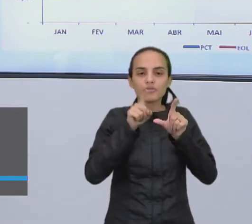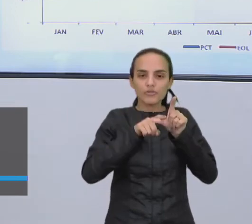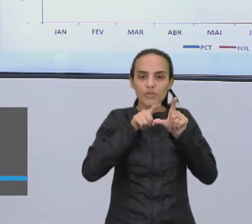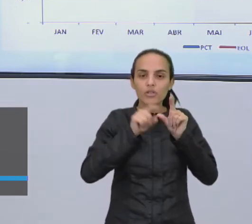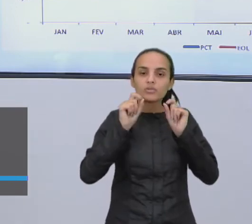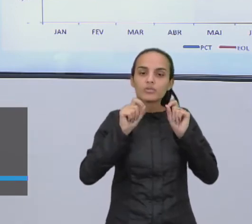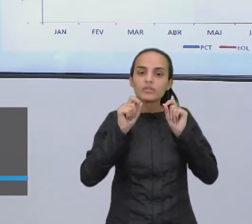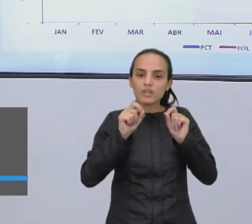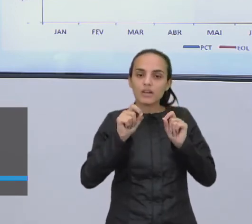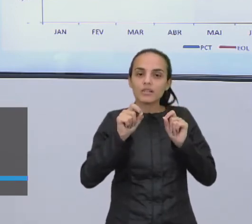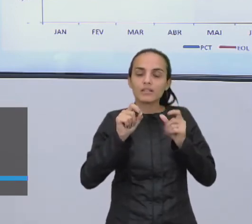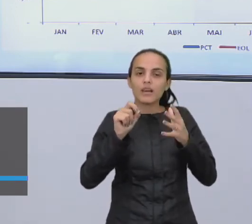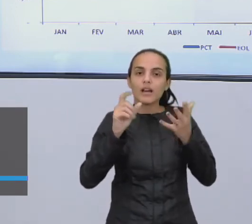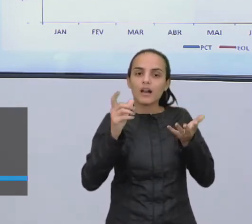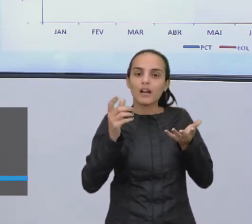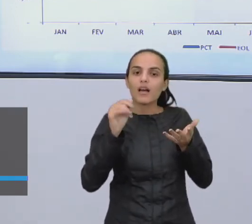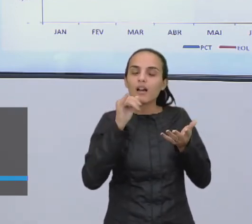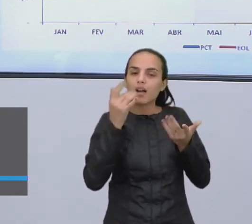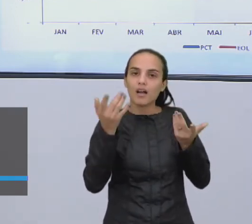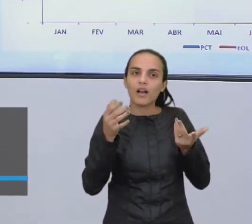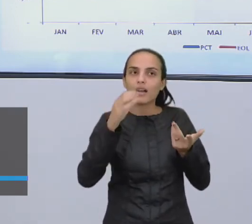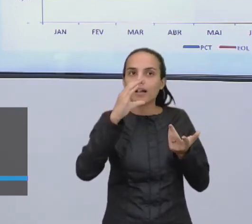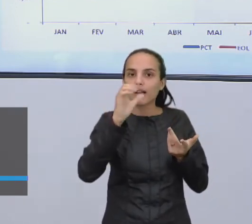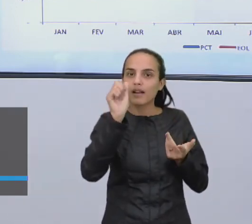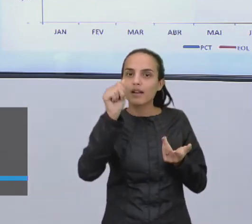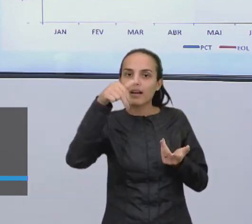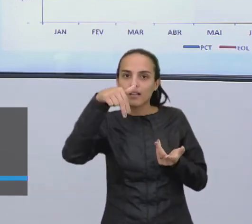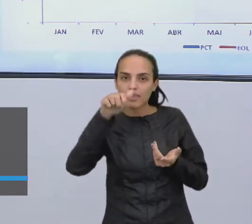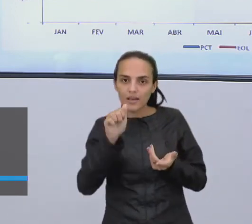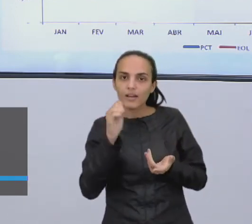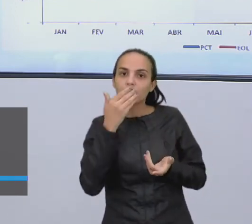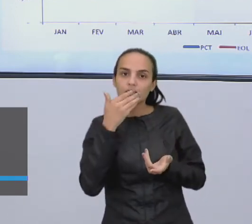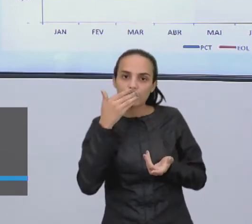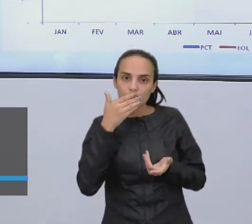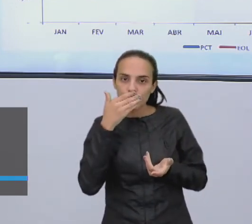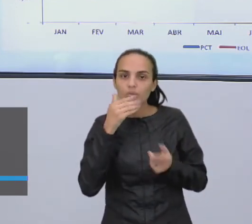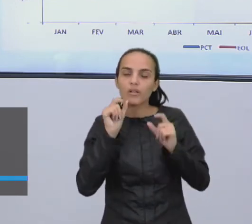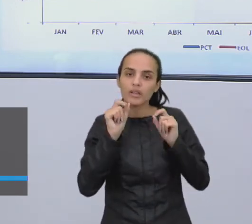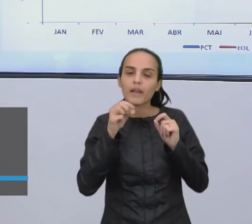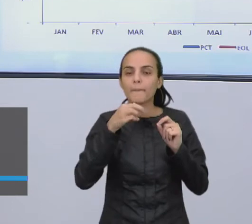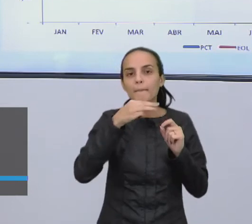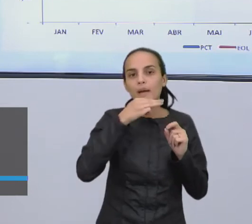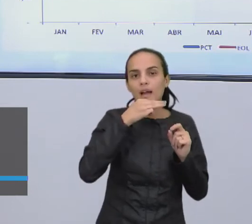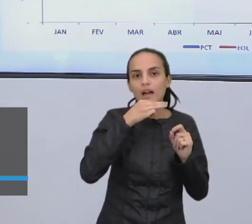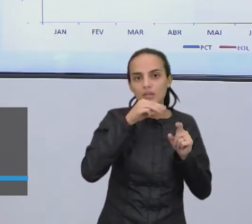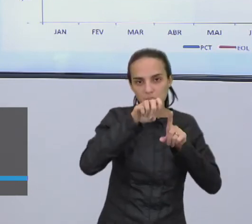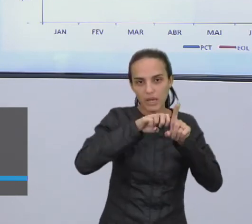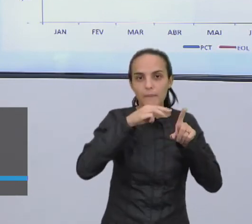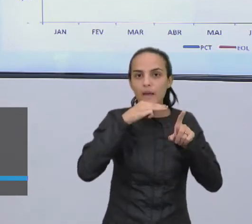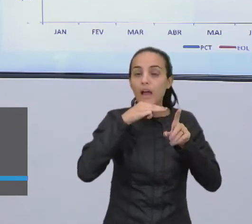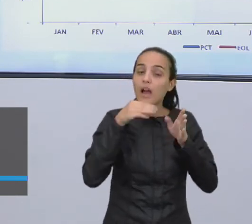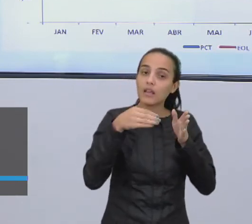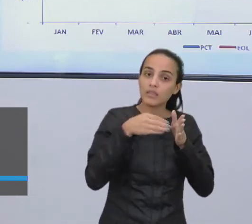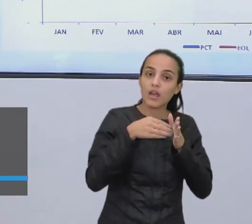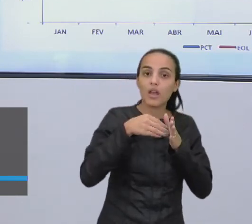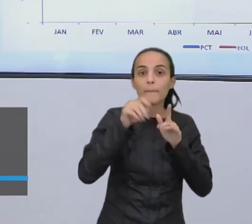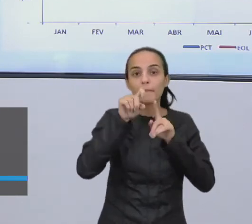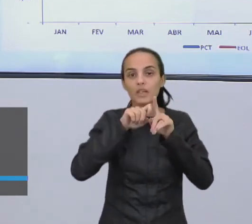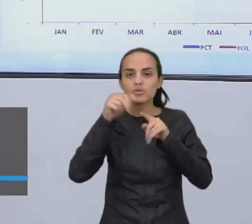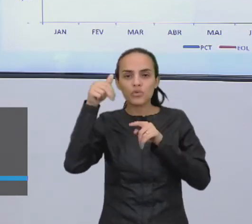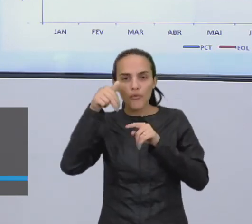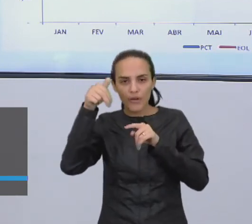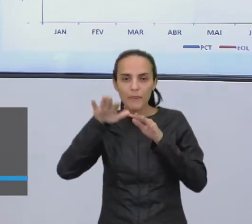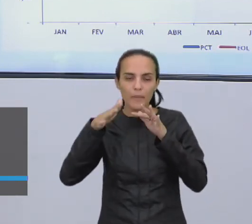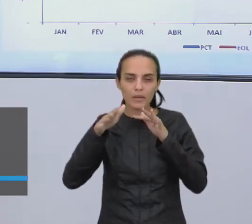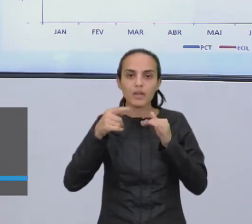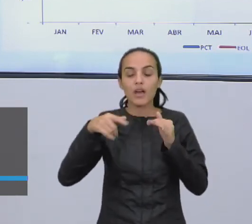questão da safra de cana-de-açúcar, porque a safra de cana-de-açúcar ela pega mais ou menos aí de março até novembro e é bem mais ou menos a época que